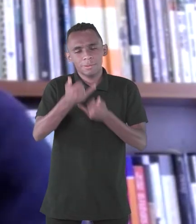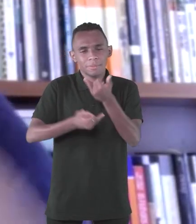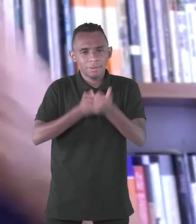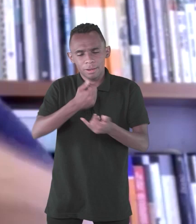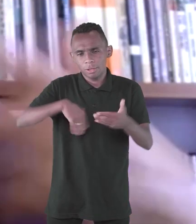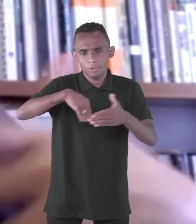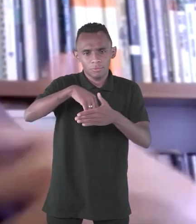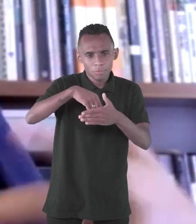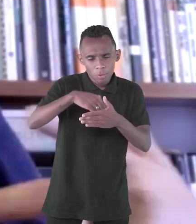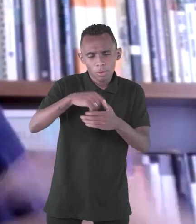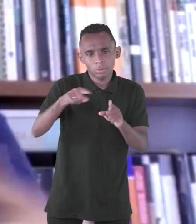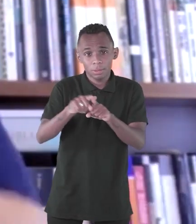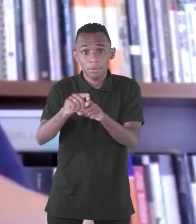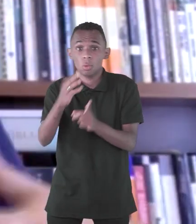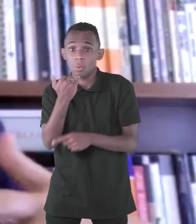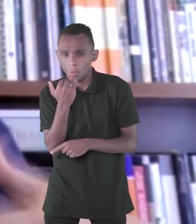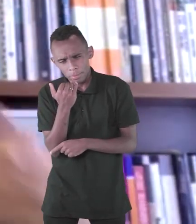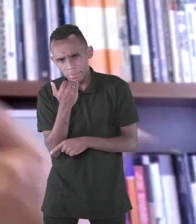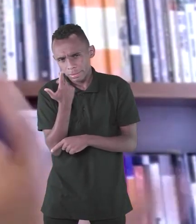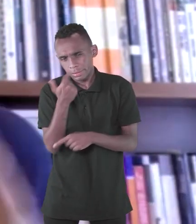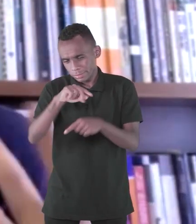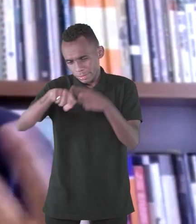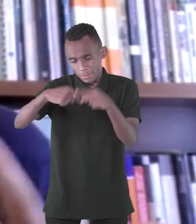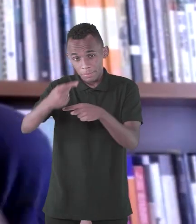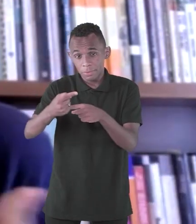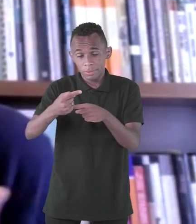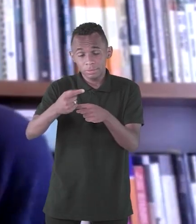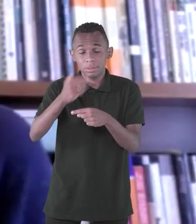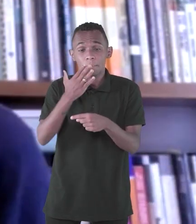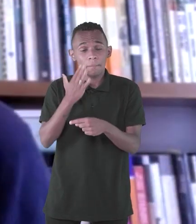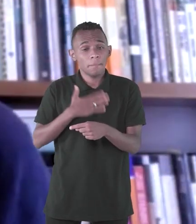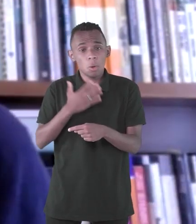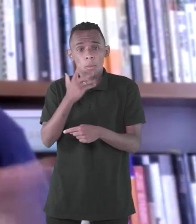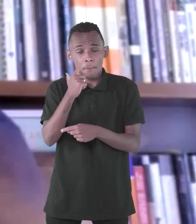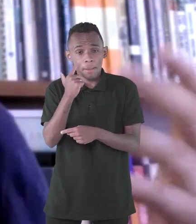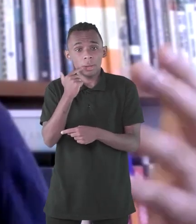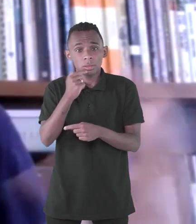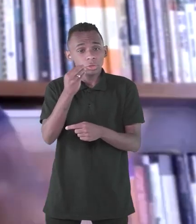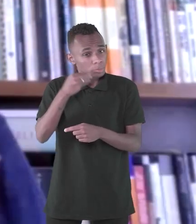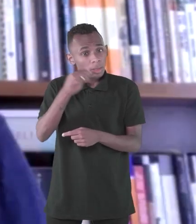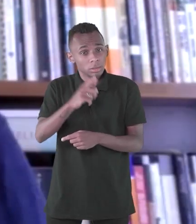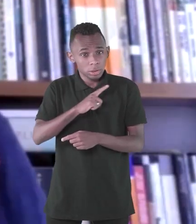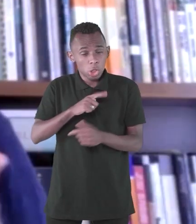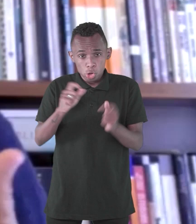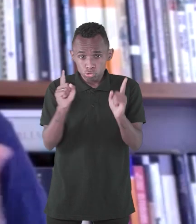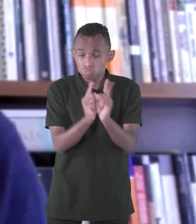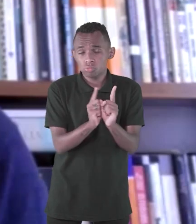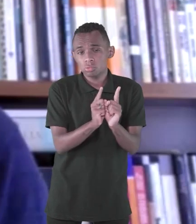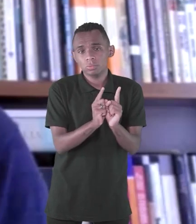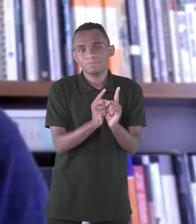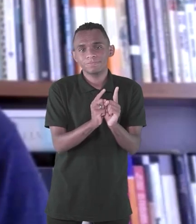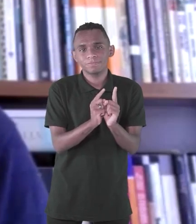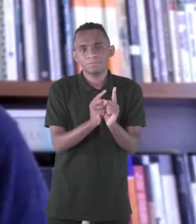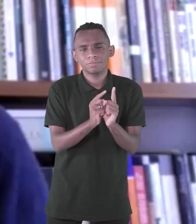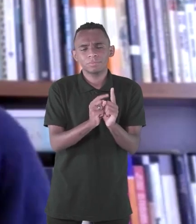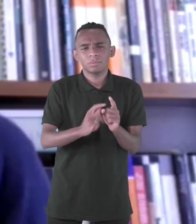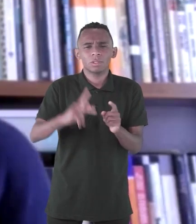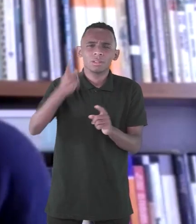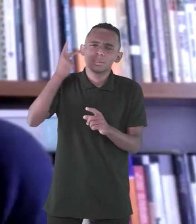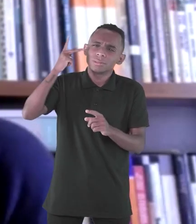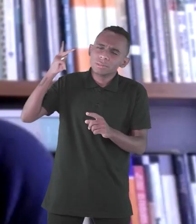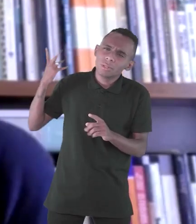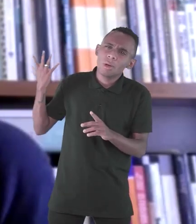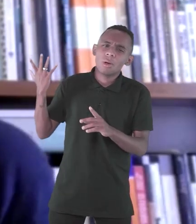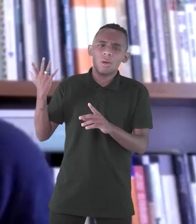jogar bola e depois comia uma marmita, é real. Meu pai chegou a ver isso, né? Então ele me trazia essas histórias da